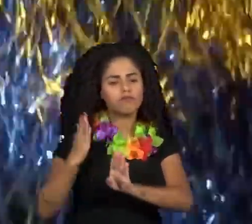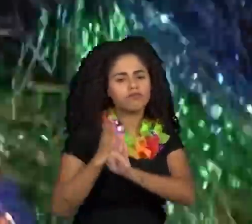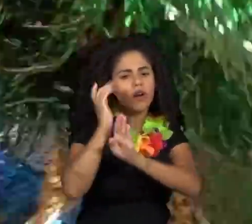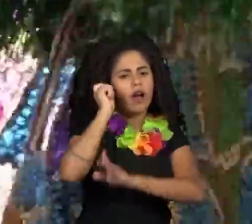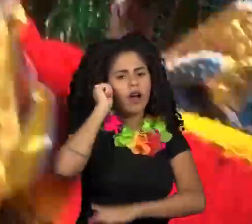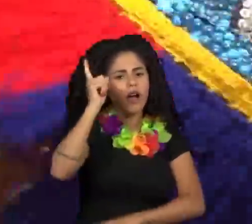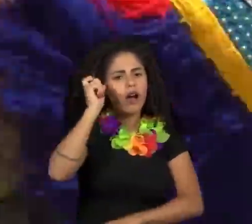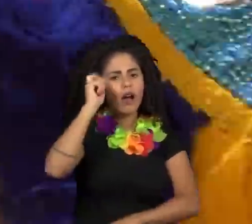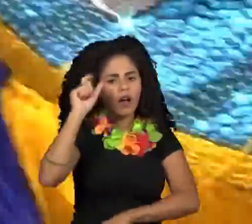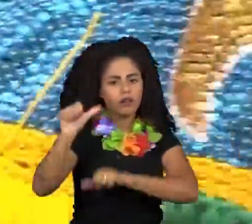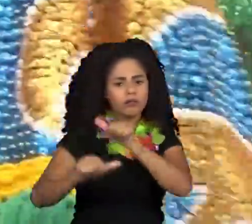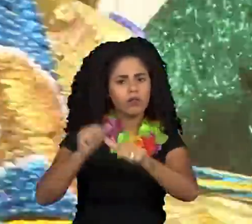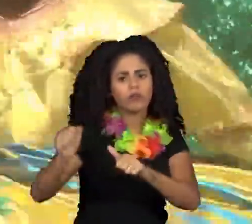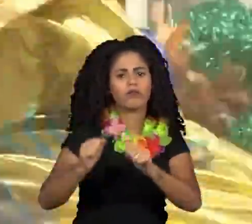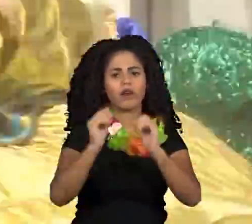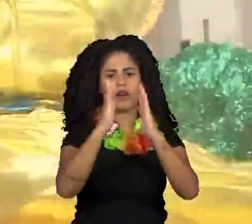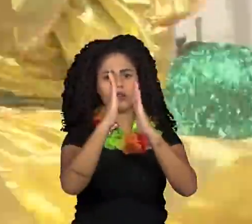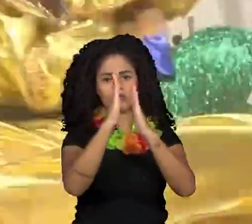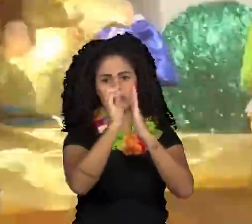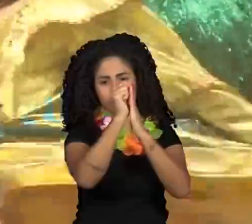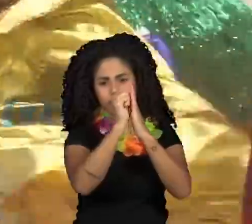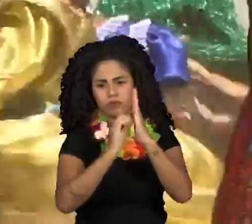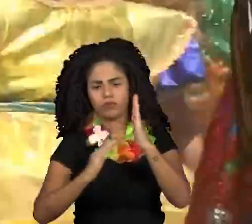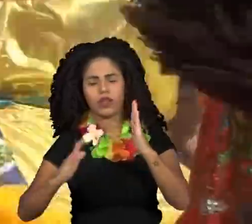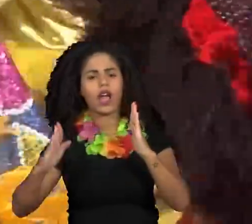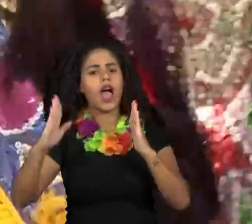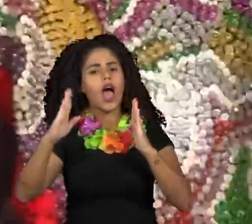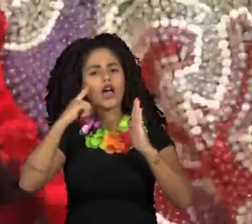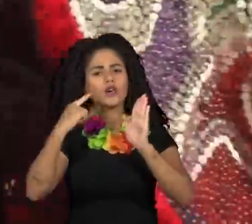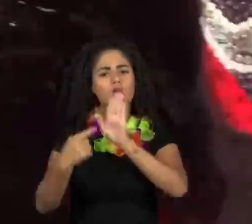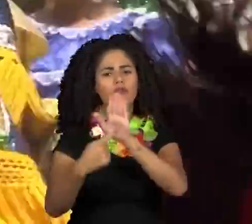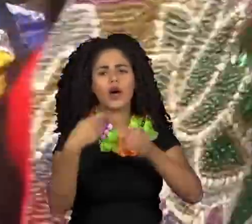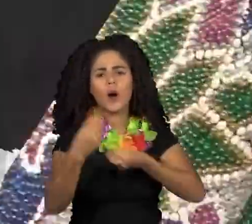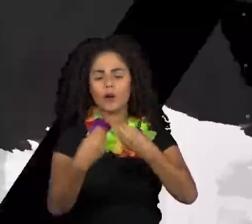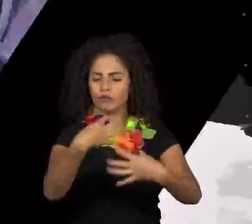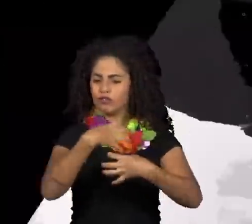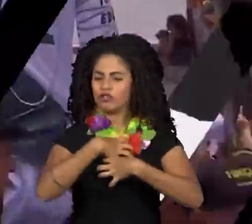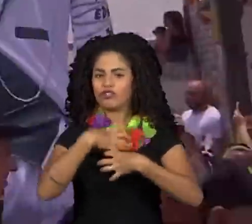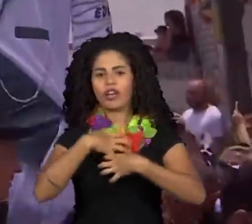trazendo dos seus terreiros a religiosidade, mas a forma de brincar.